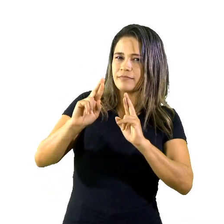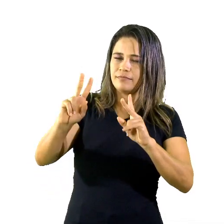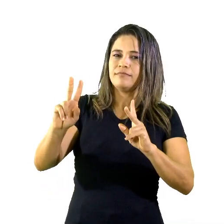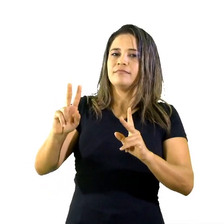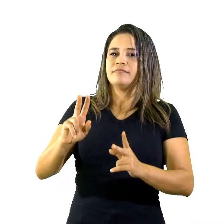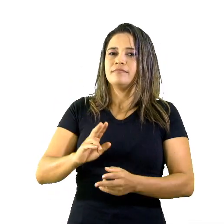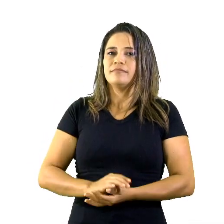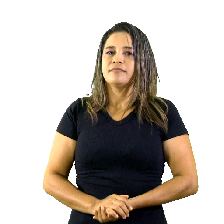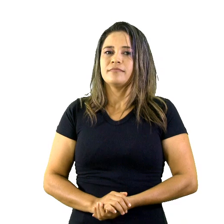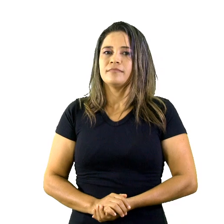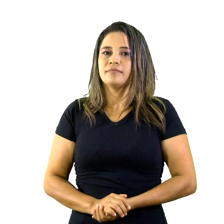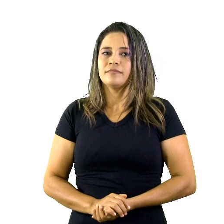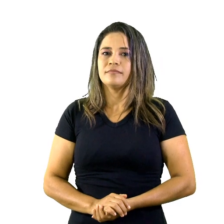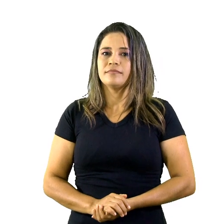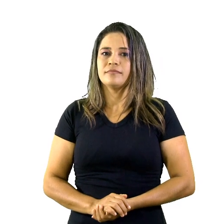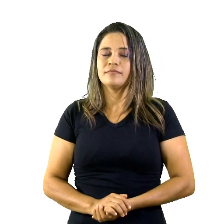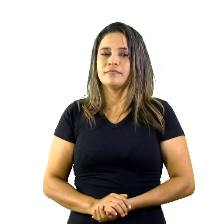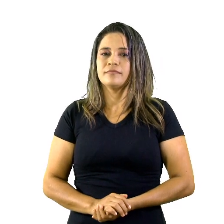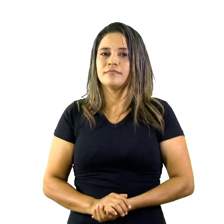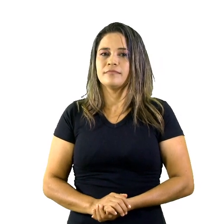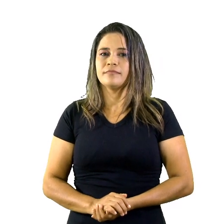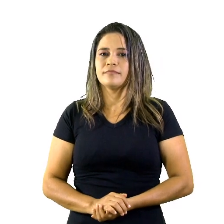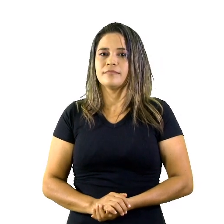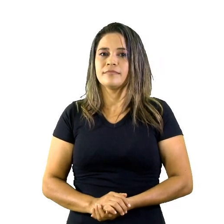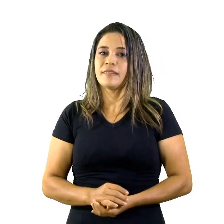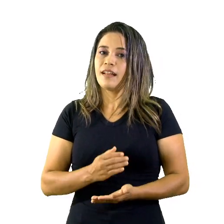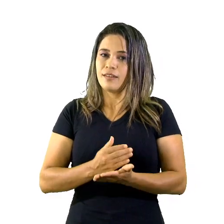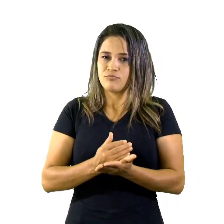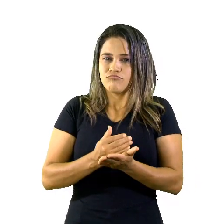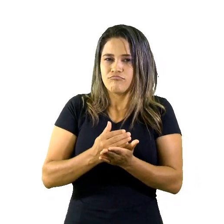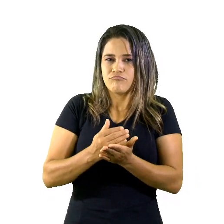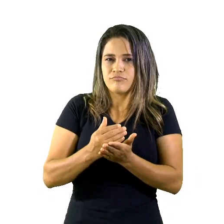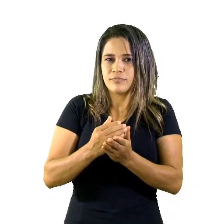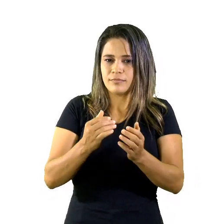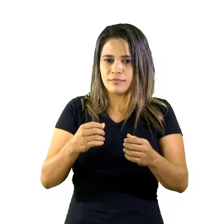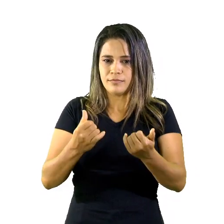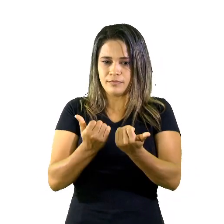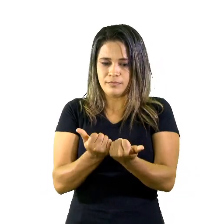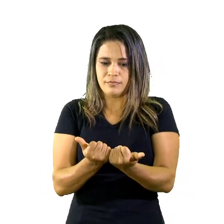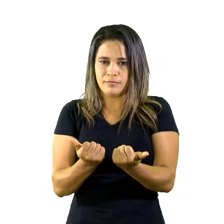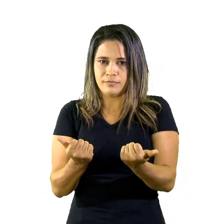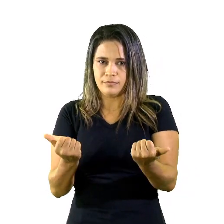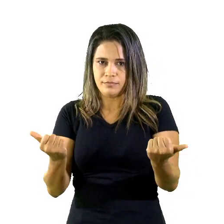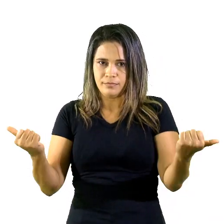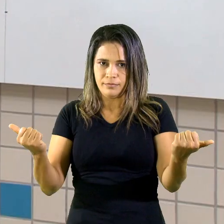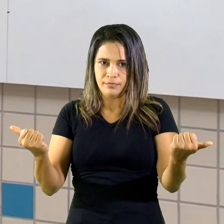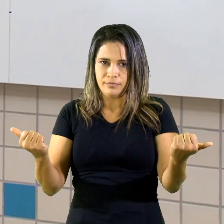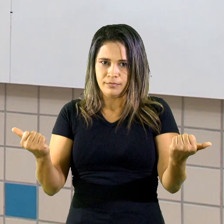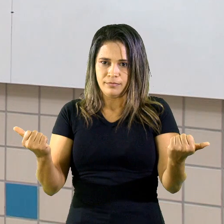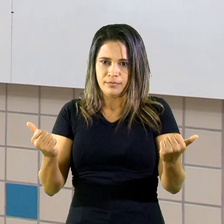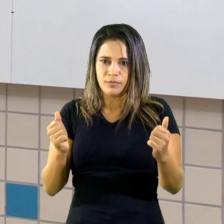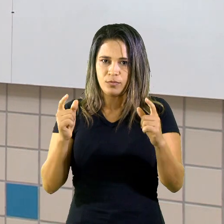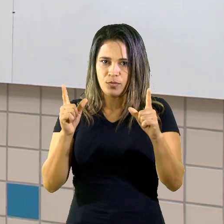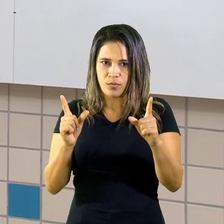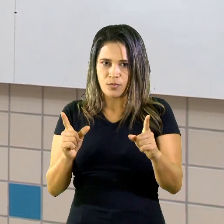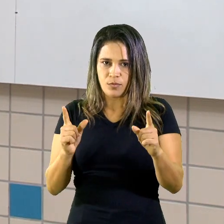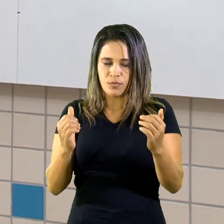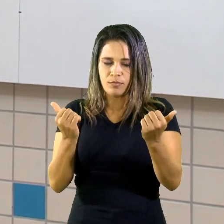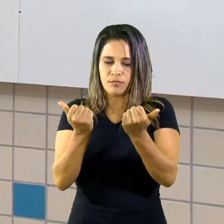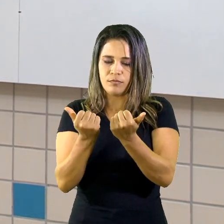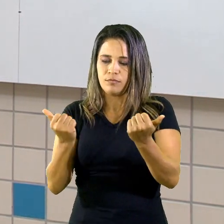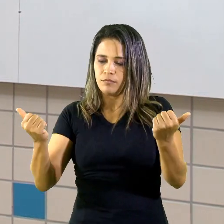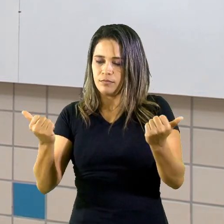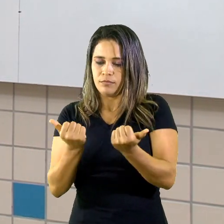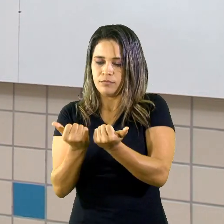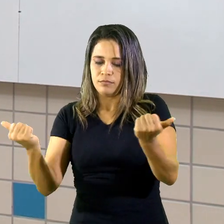ele é formado por segmentos de reta. É como se eu pegasse uma reta, um pedaço dela, e unisse a outra,